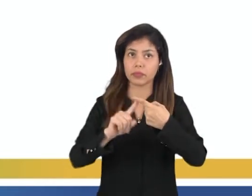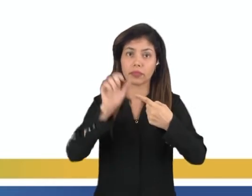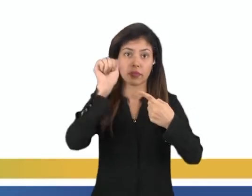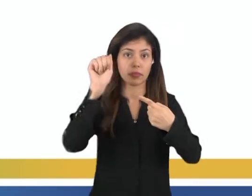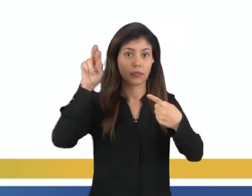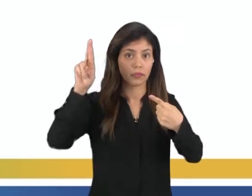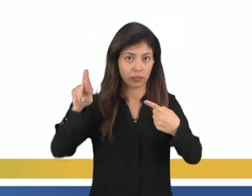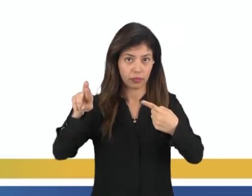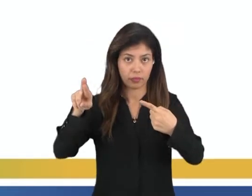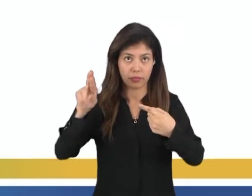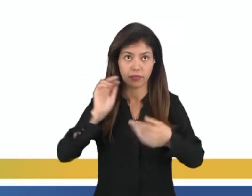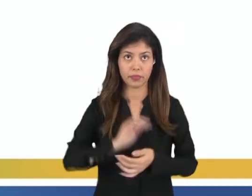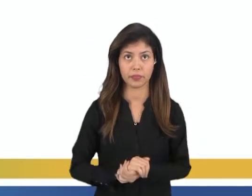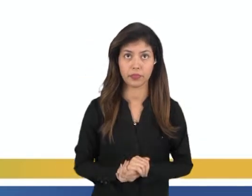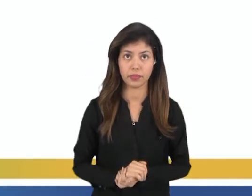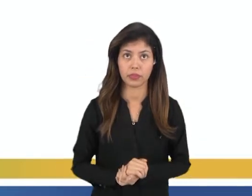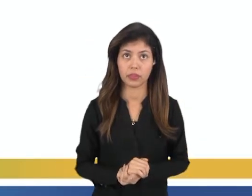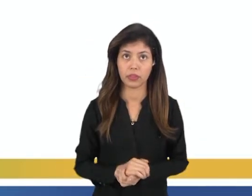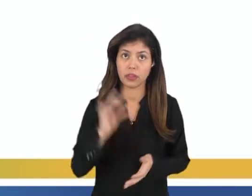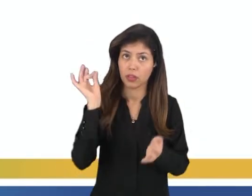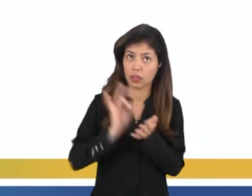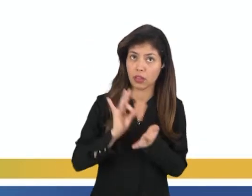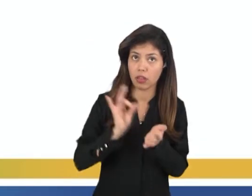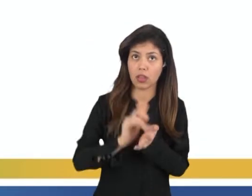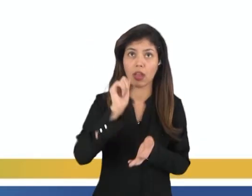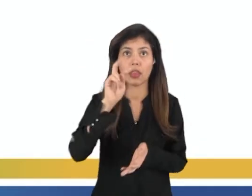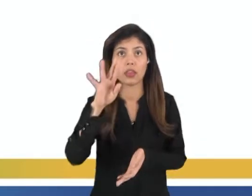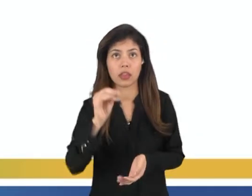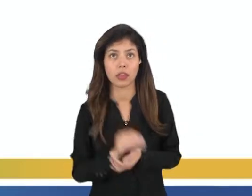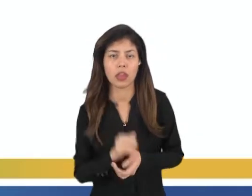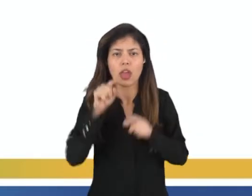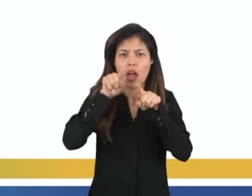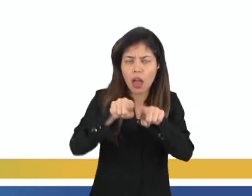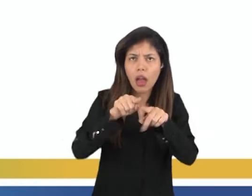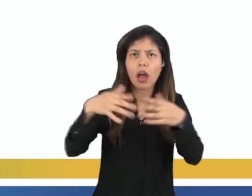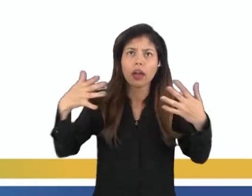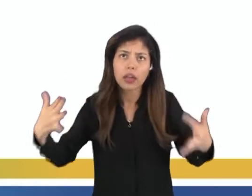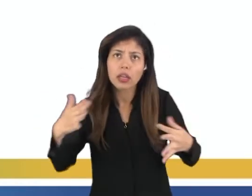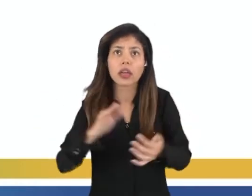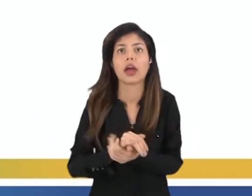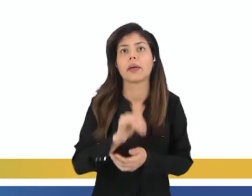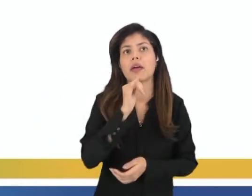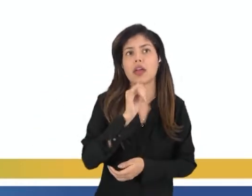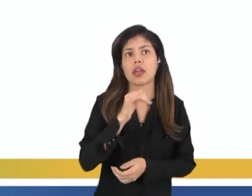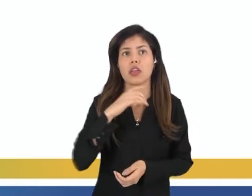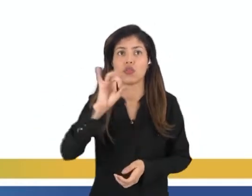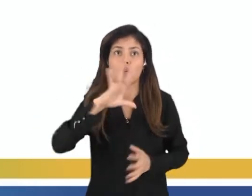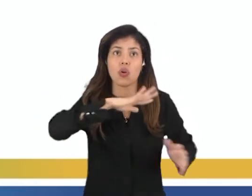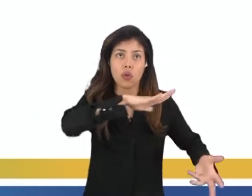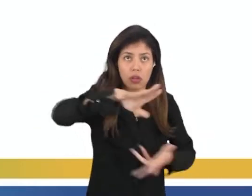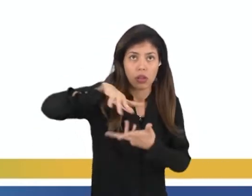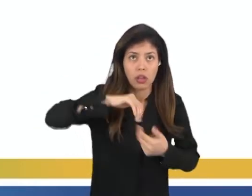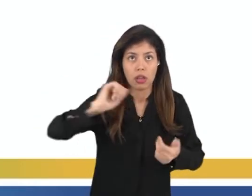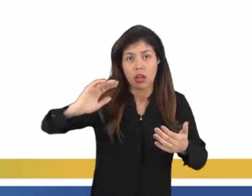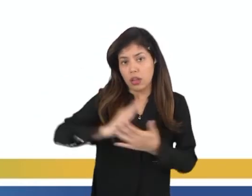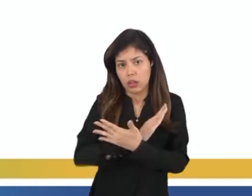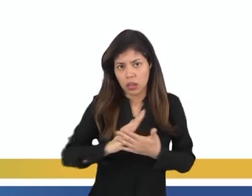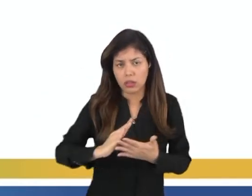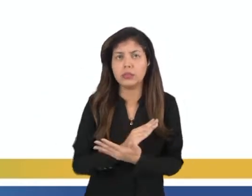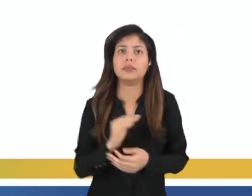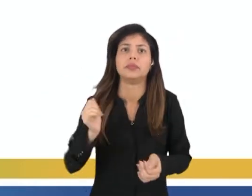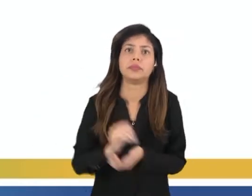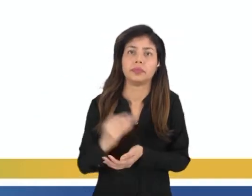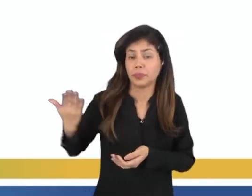modo é o AR, a realidade alternativa. Nesse tipo de fanfic, apenas do mundo ser o